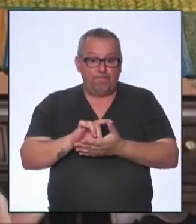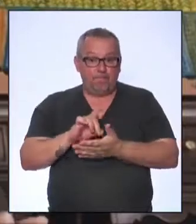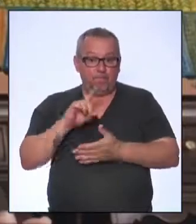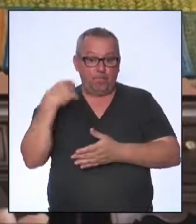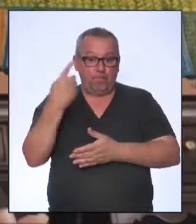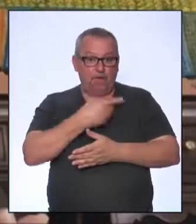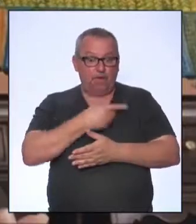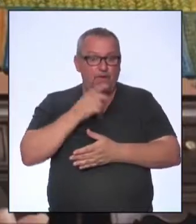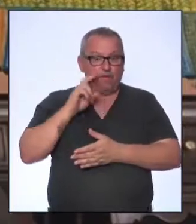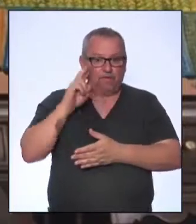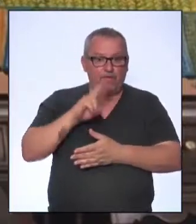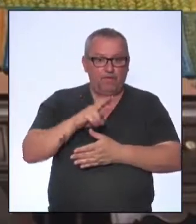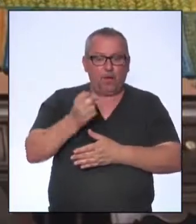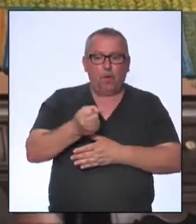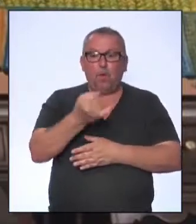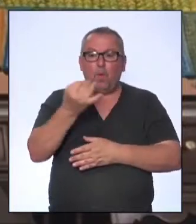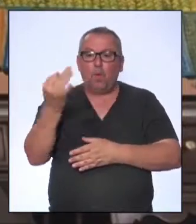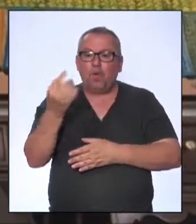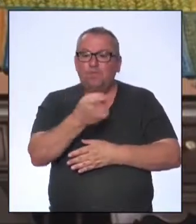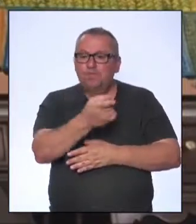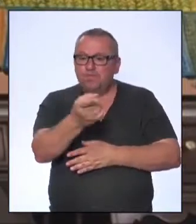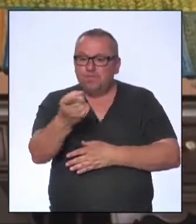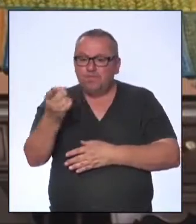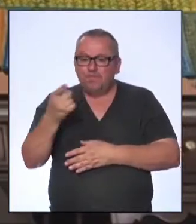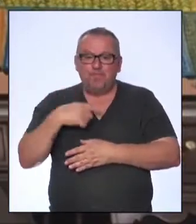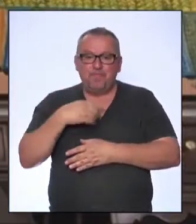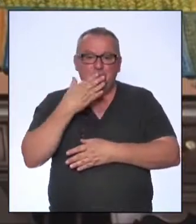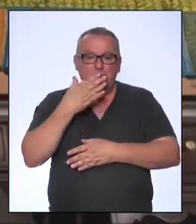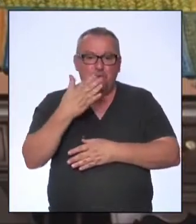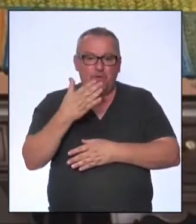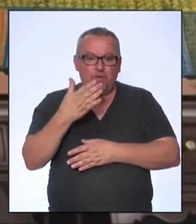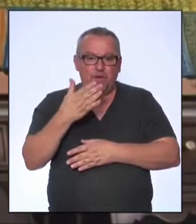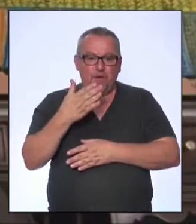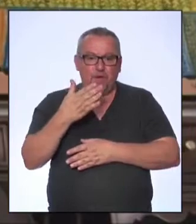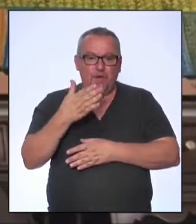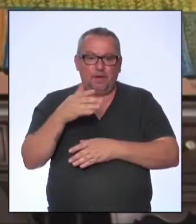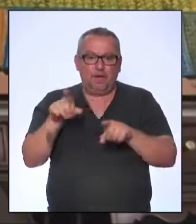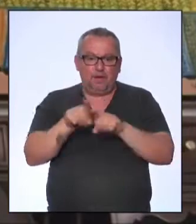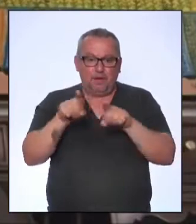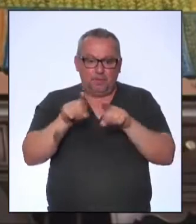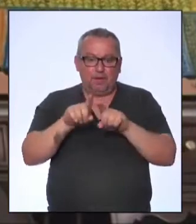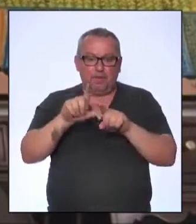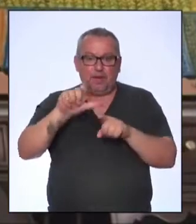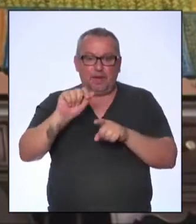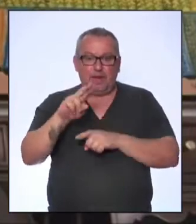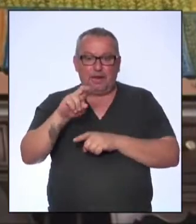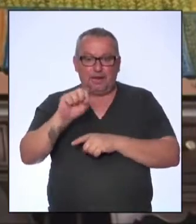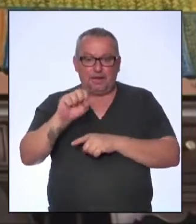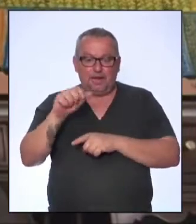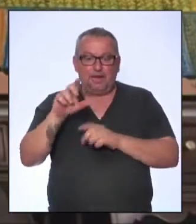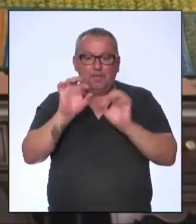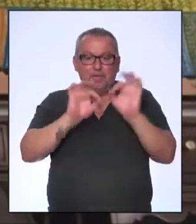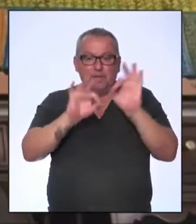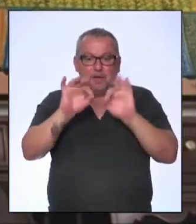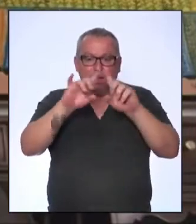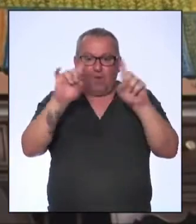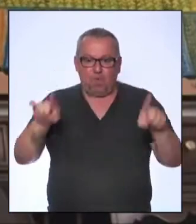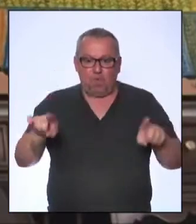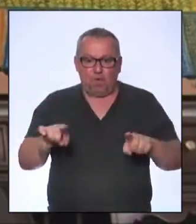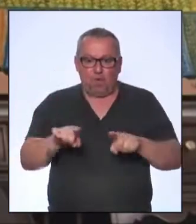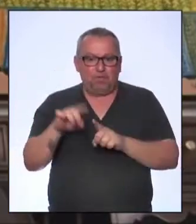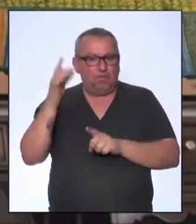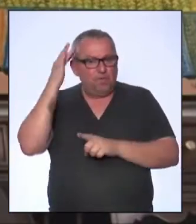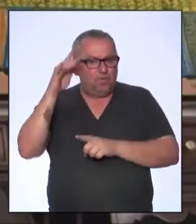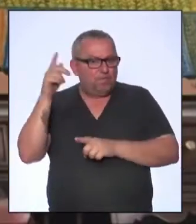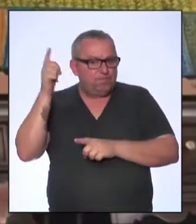gente ouve, quantos de vocês, eu pedi até para Larissa preparar um quadro, não sei se vocês vão conseguir